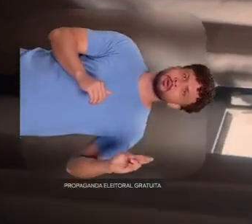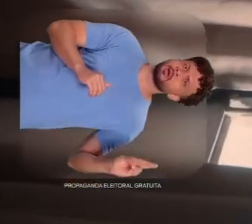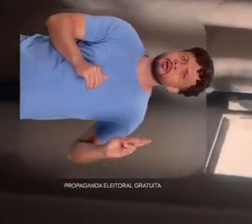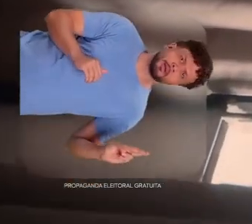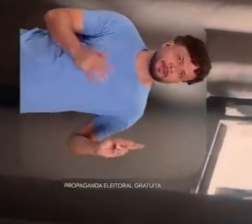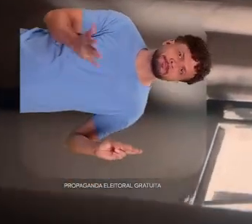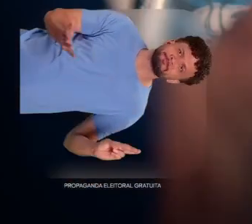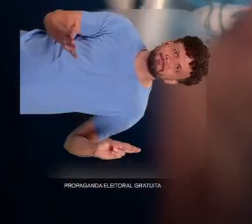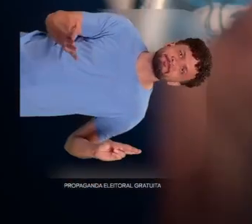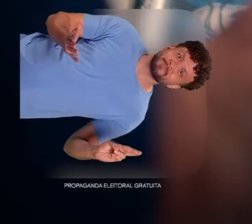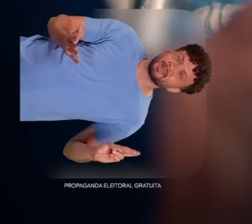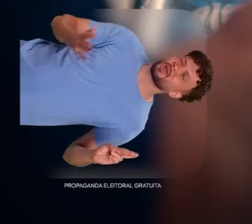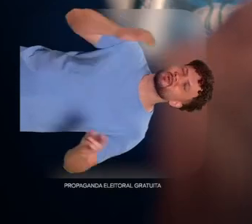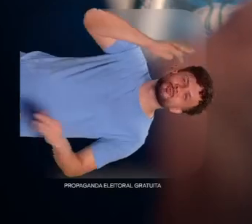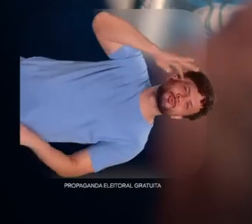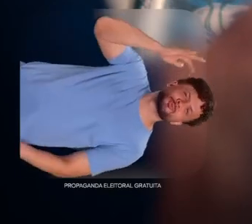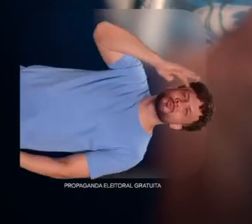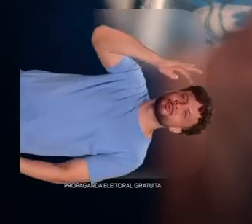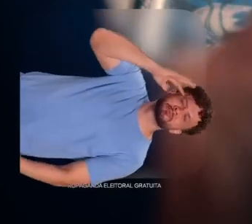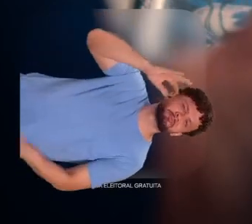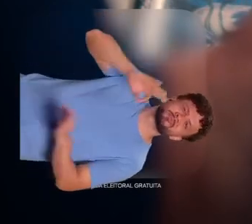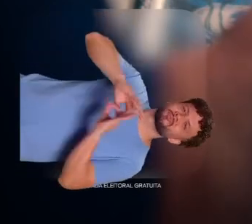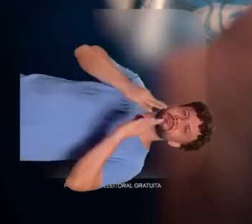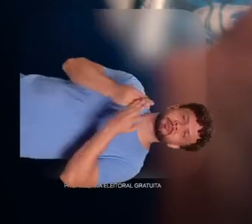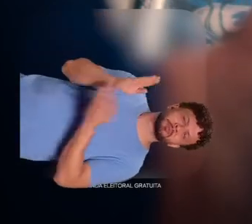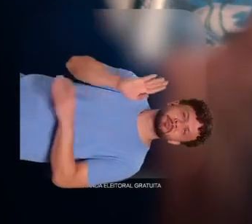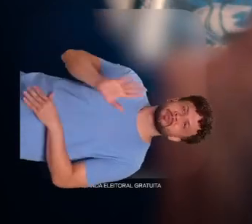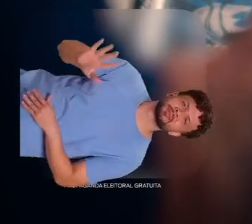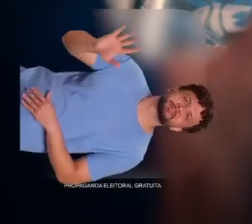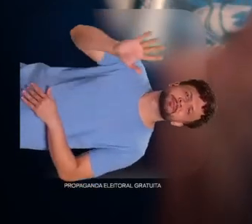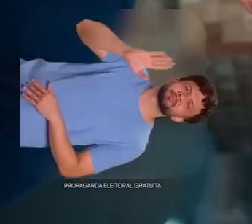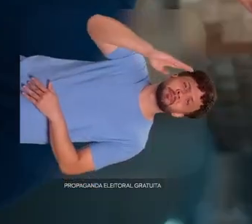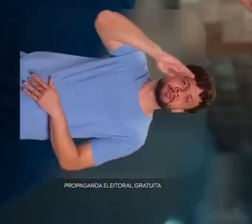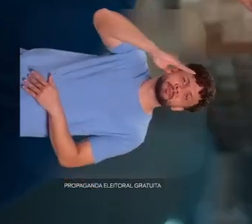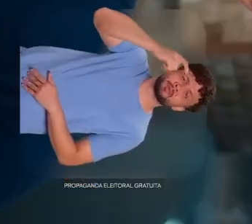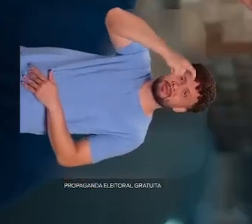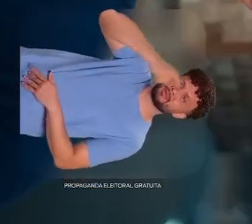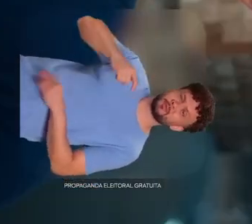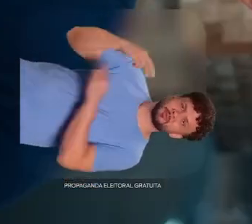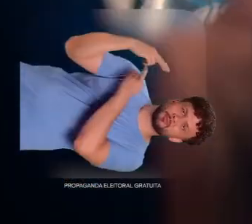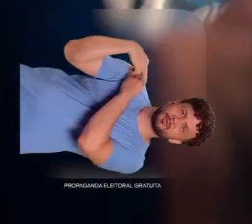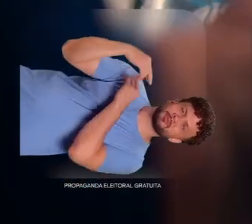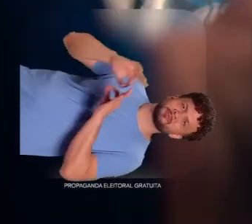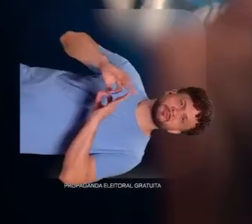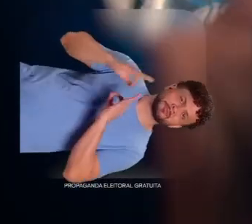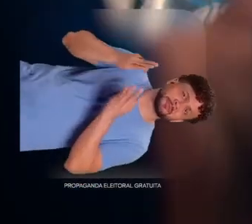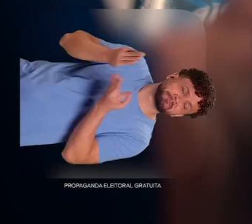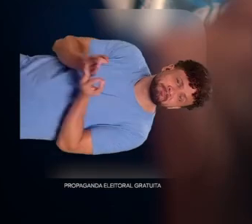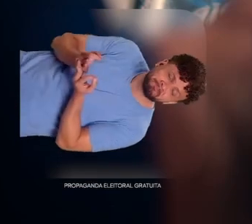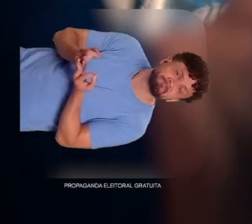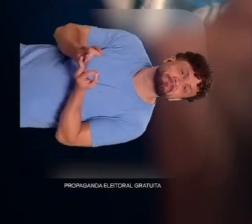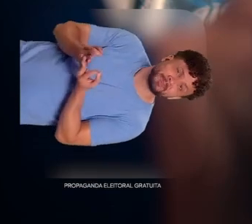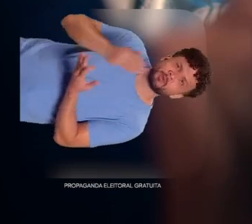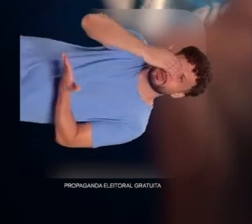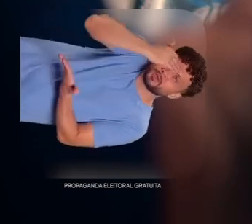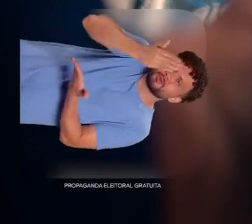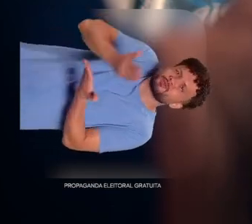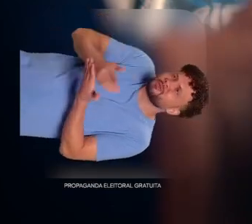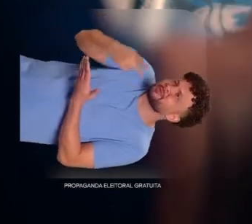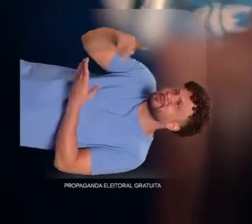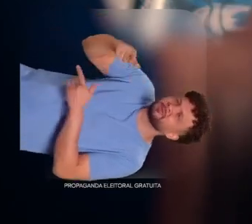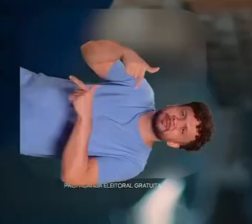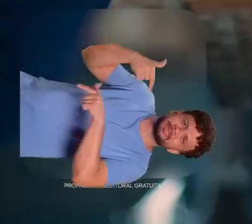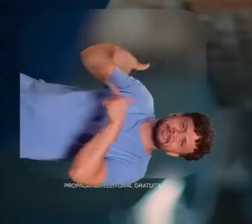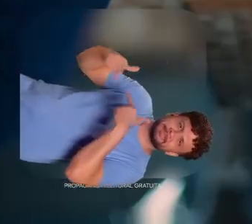R$80 a R$240. Eu acho que é o sonho de cada família brasileira, né? Principalmente eu, como mãe, chefe de família. E eu acredito no seu trabalho,